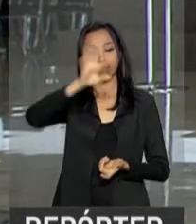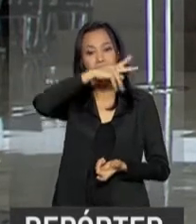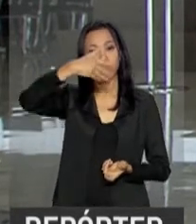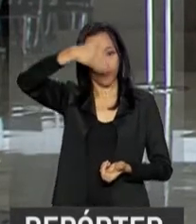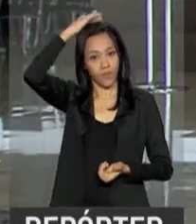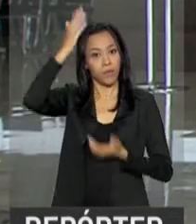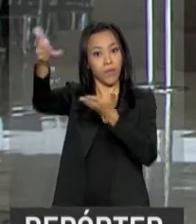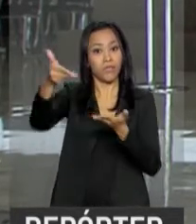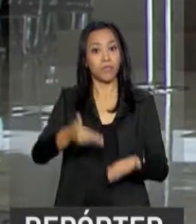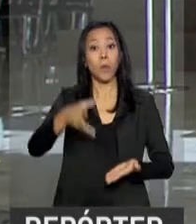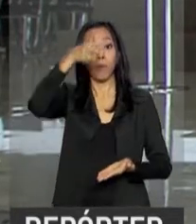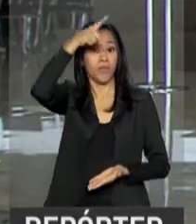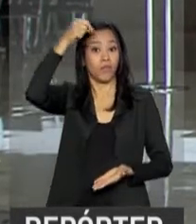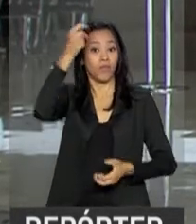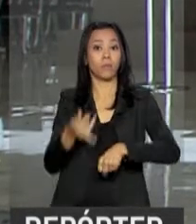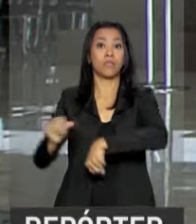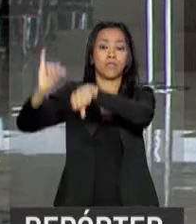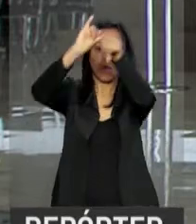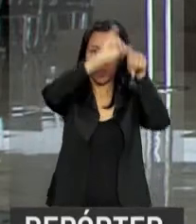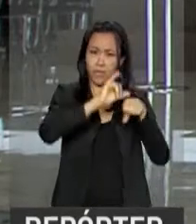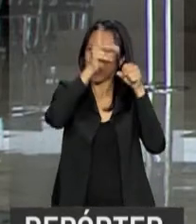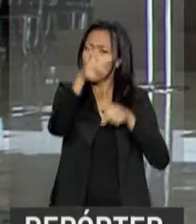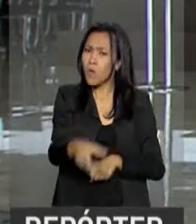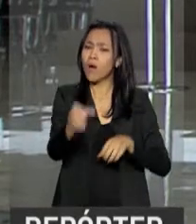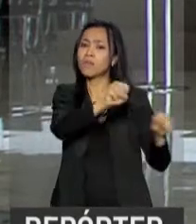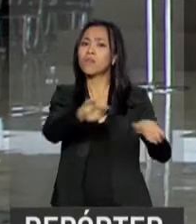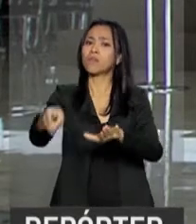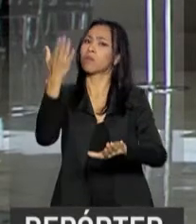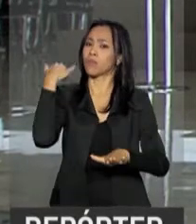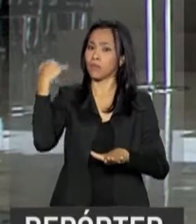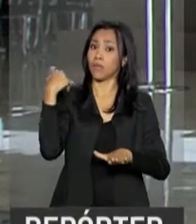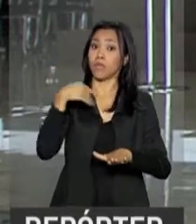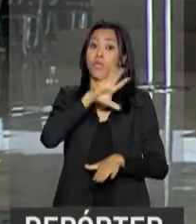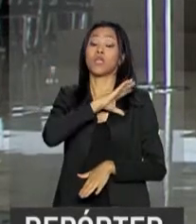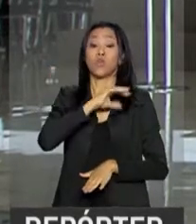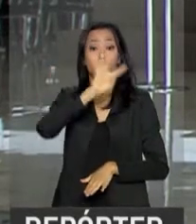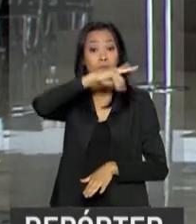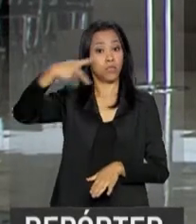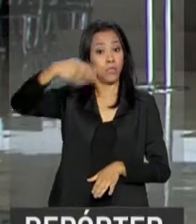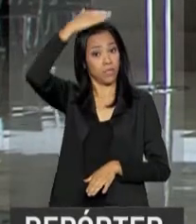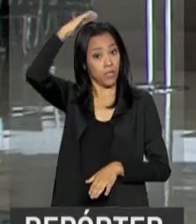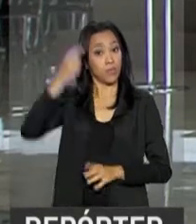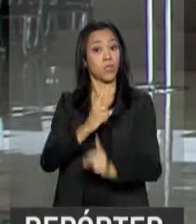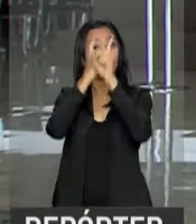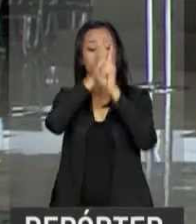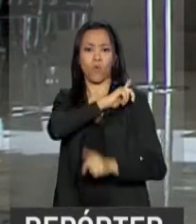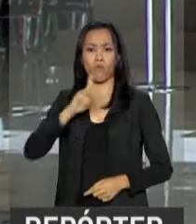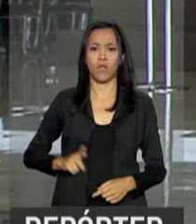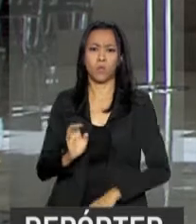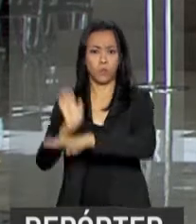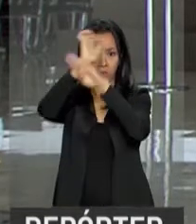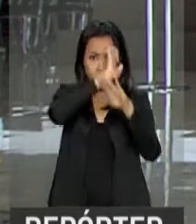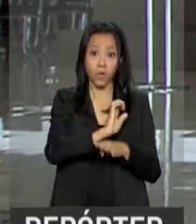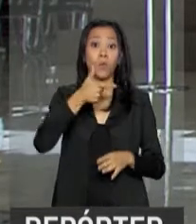prefeitos de capitais a exemplo do que ocorreu na semana passada quando o presidente se encontrou com governadores de todo o país a pauta de ontem